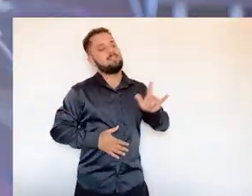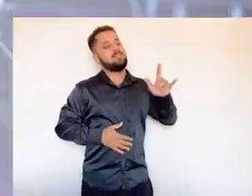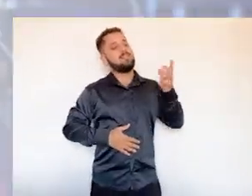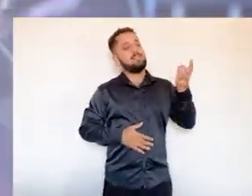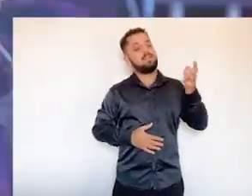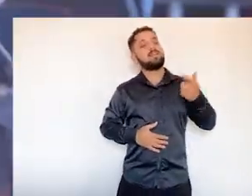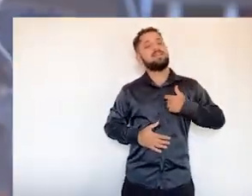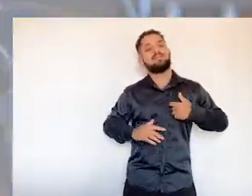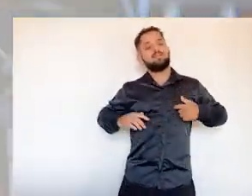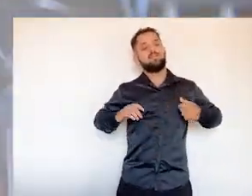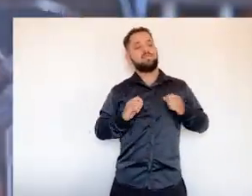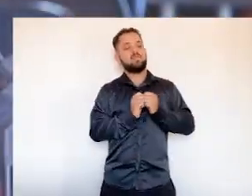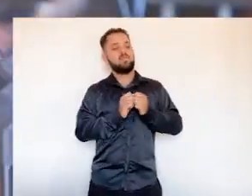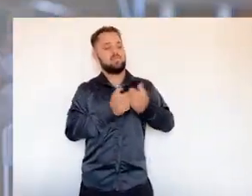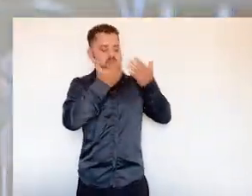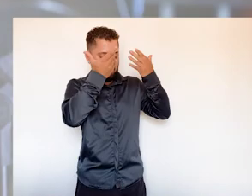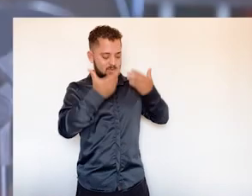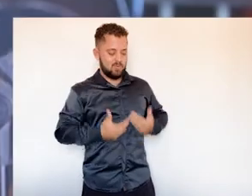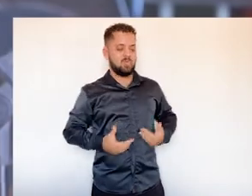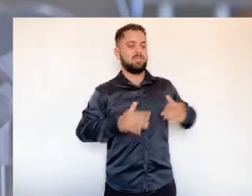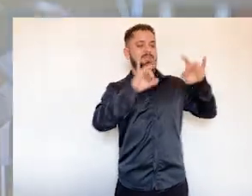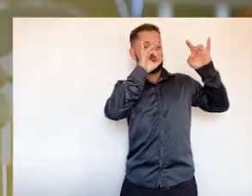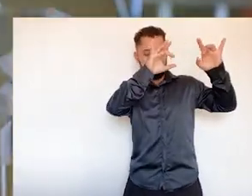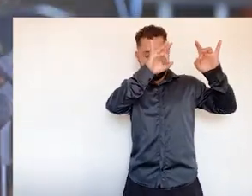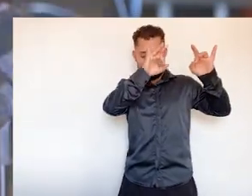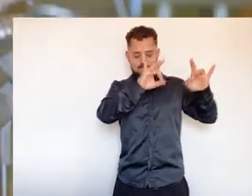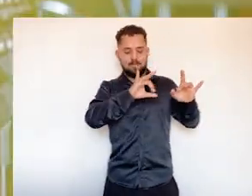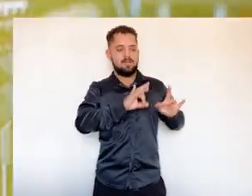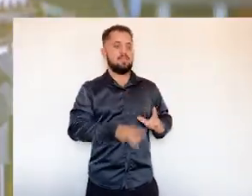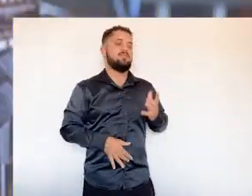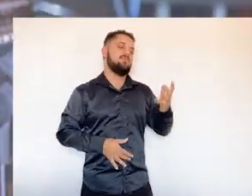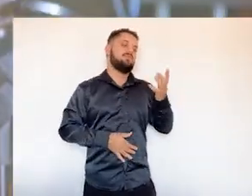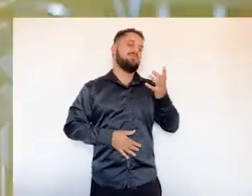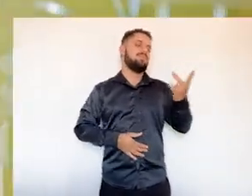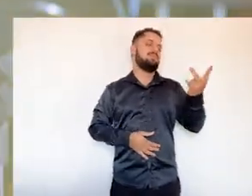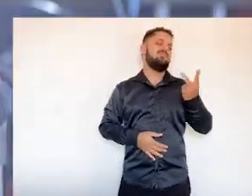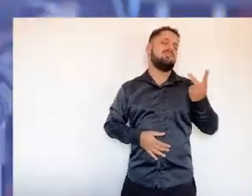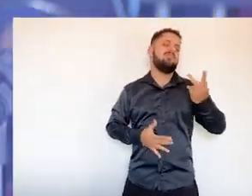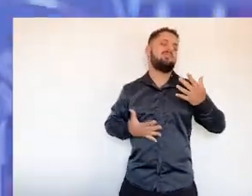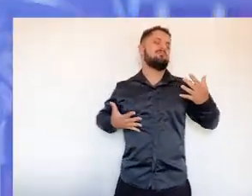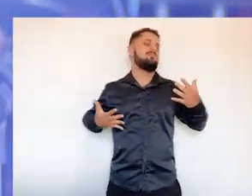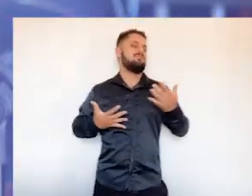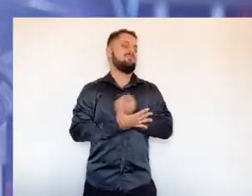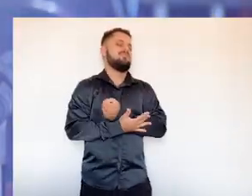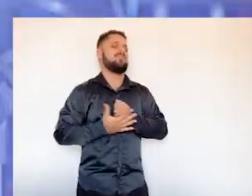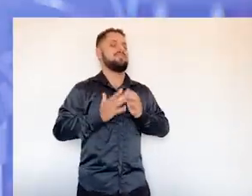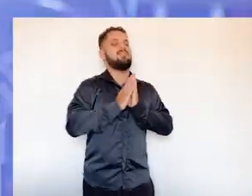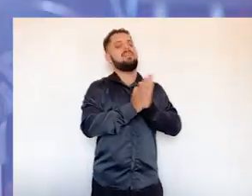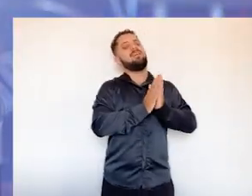Moreno, eu quero lhe ter, eu vim aqui pra você.